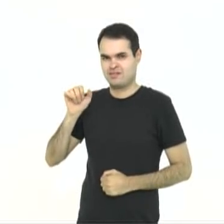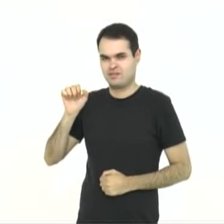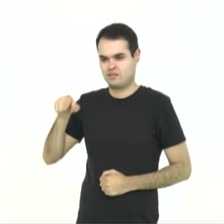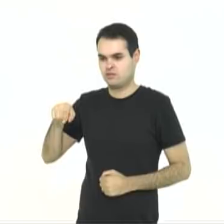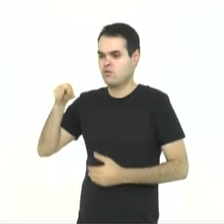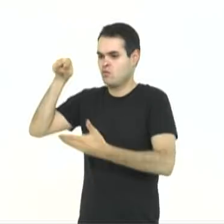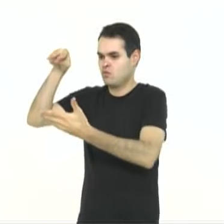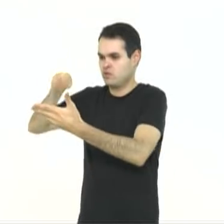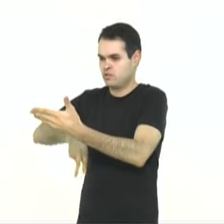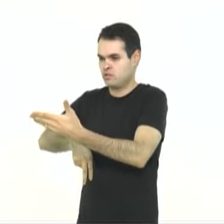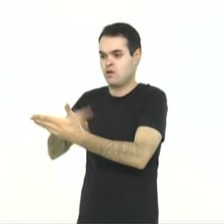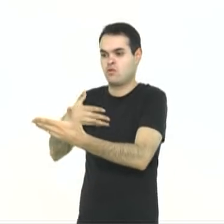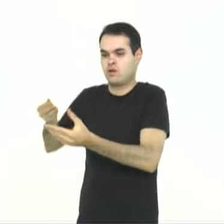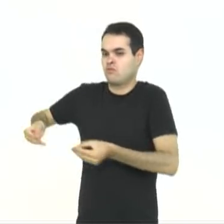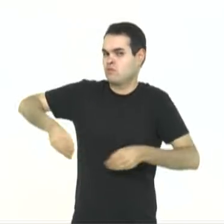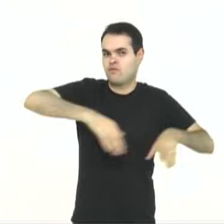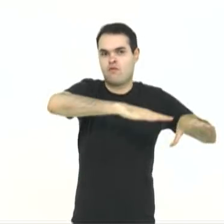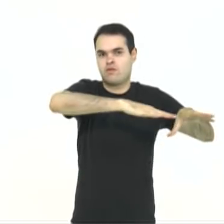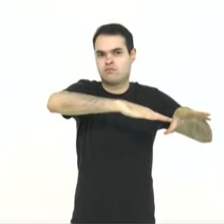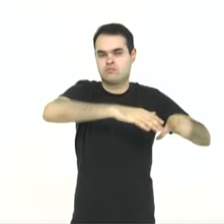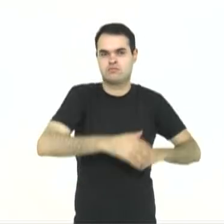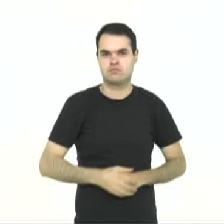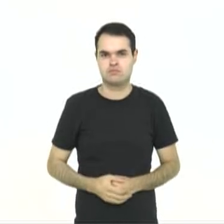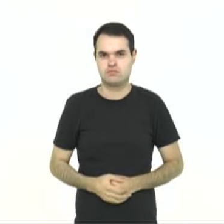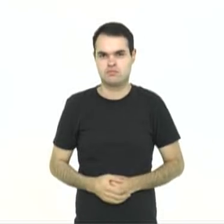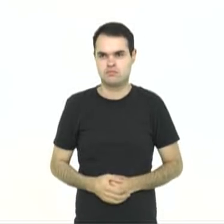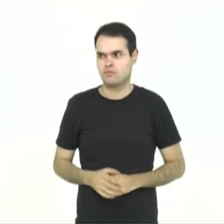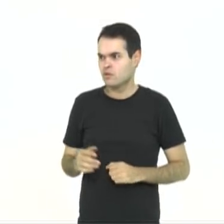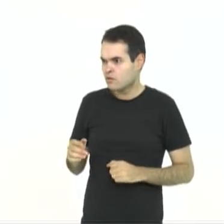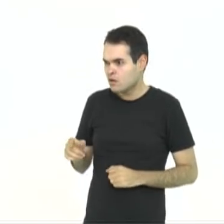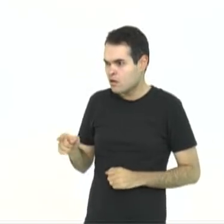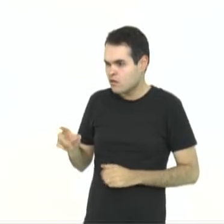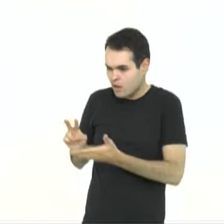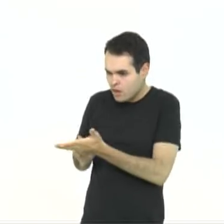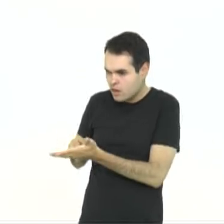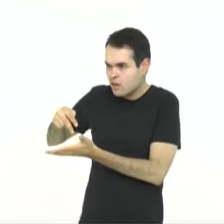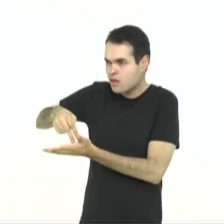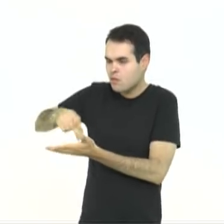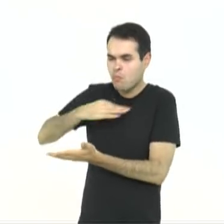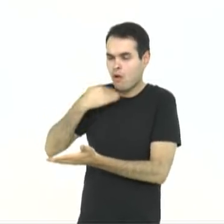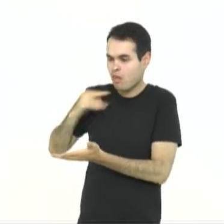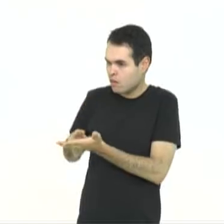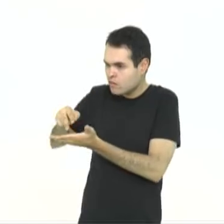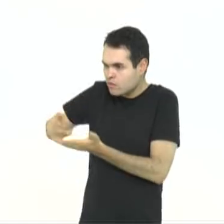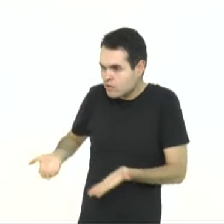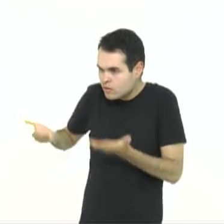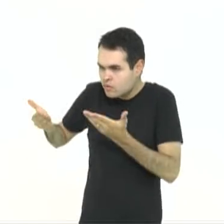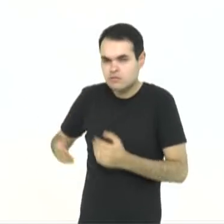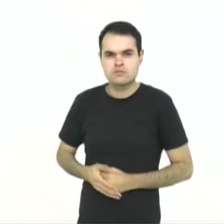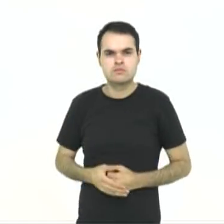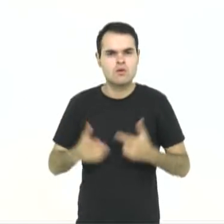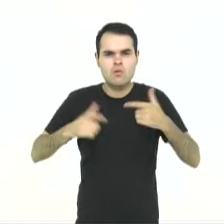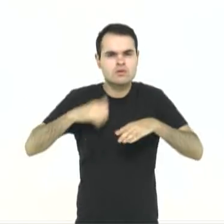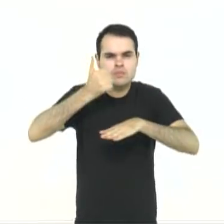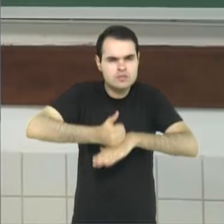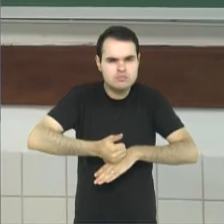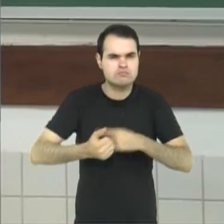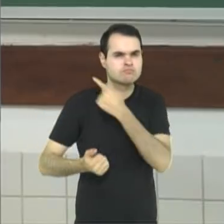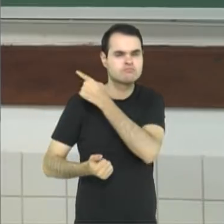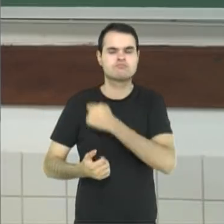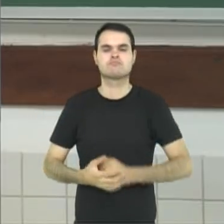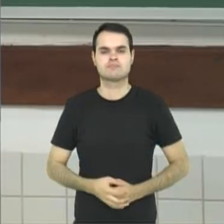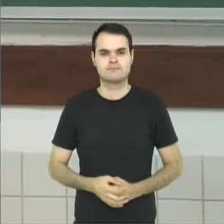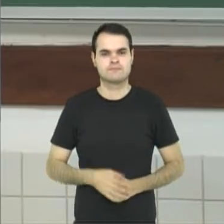agora quero devolvê-lo. E aí a bibliotecária pergunta, ressuscitou? Localize a metonímia nessa tirinha. Mais um tempo para